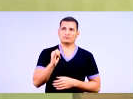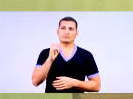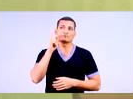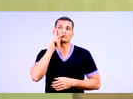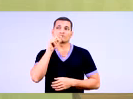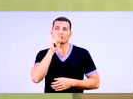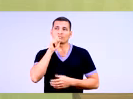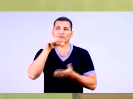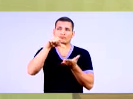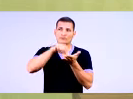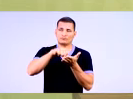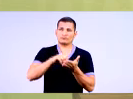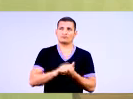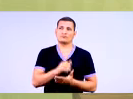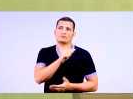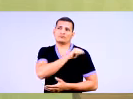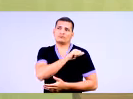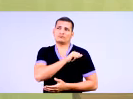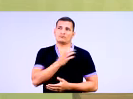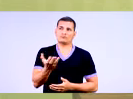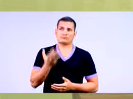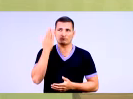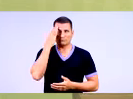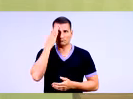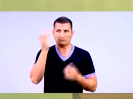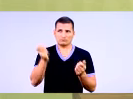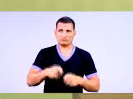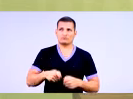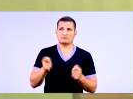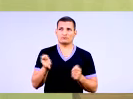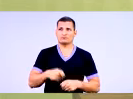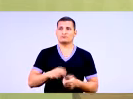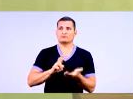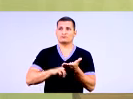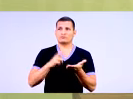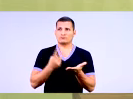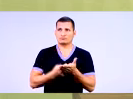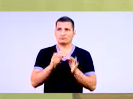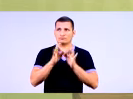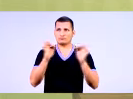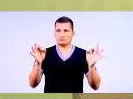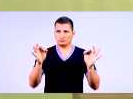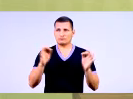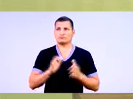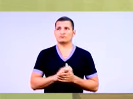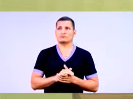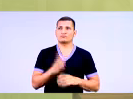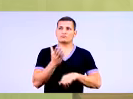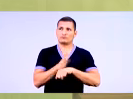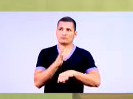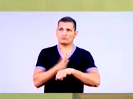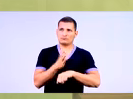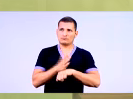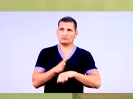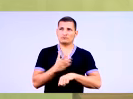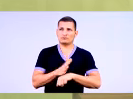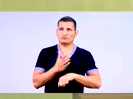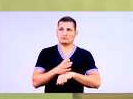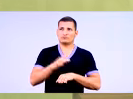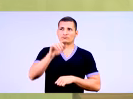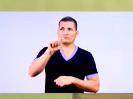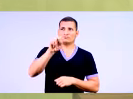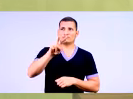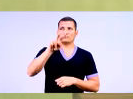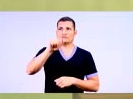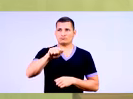Os alunos querem saber se é necessário traduzir as frases na atividade do ambiente. Se é necessário traduzir as